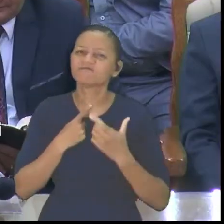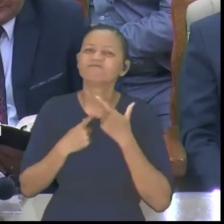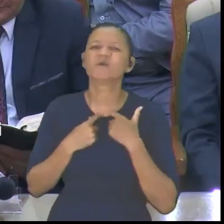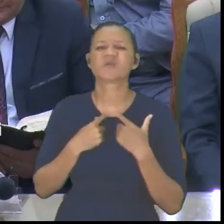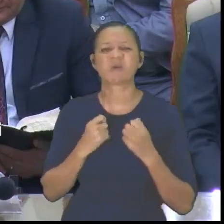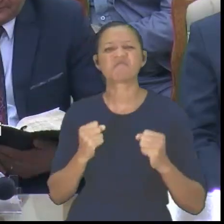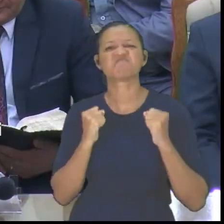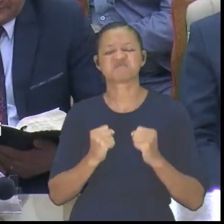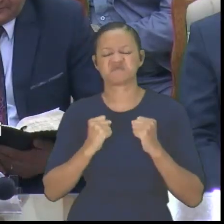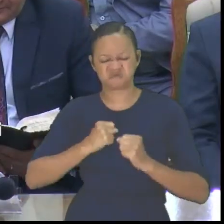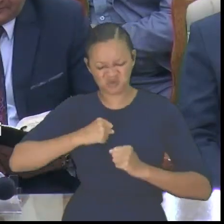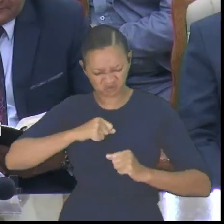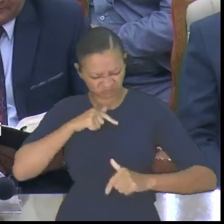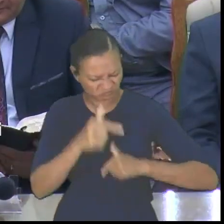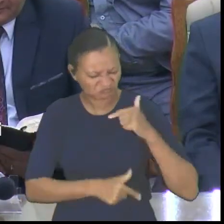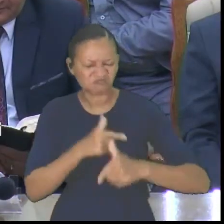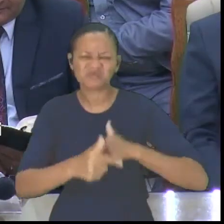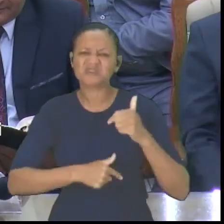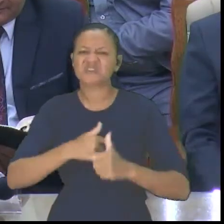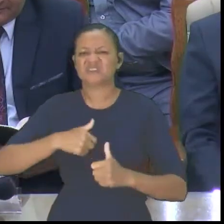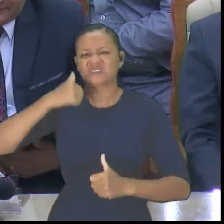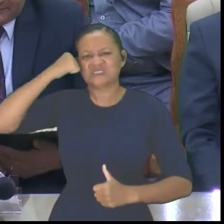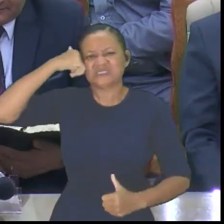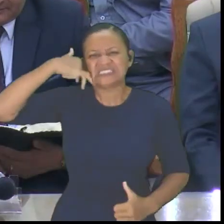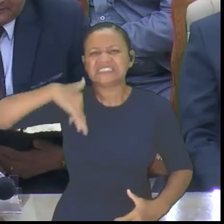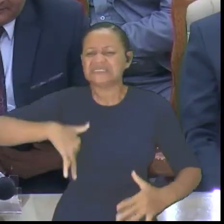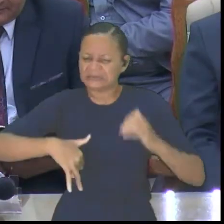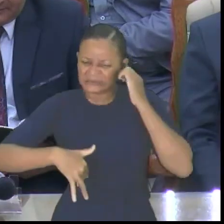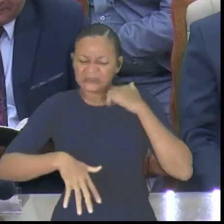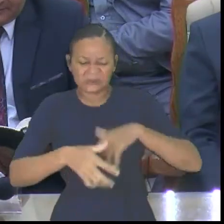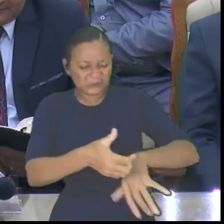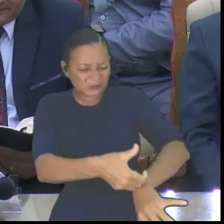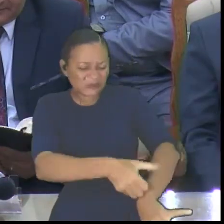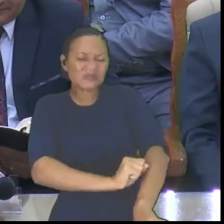me deixarei gastar pelas vossas almas,